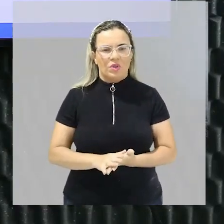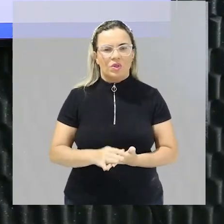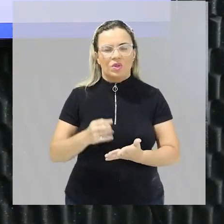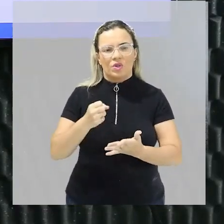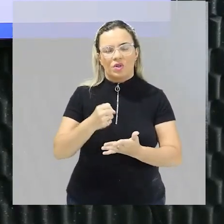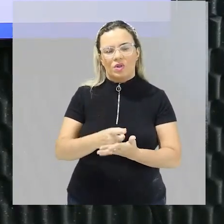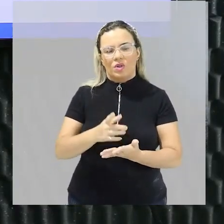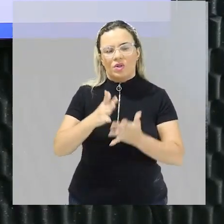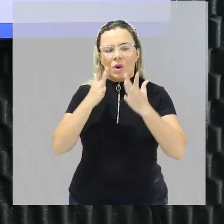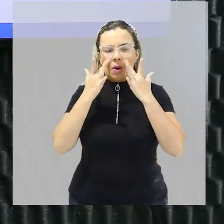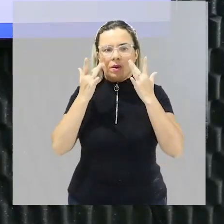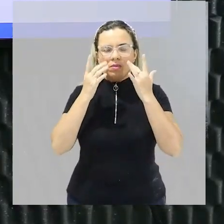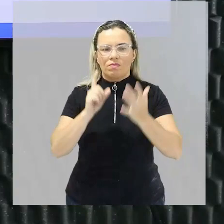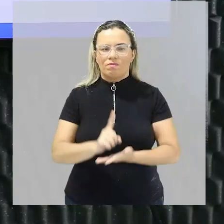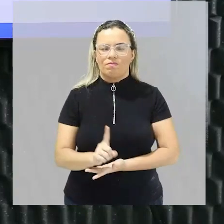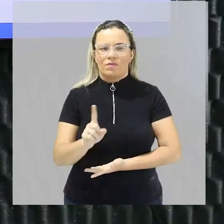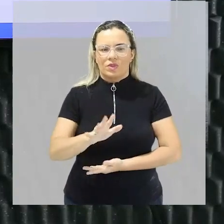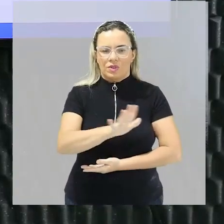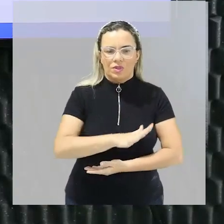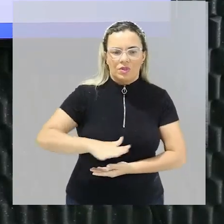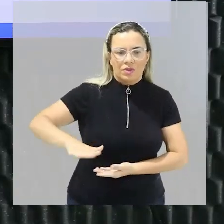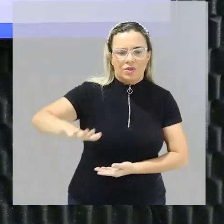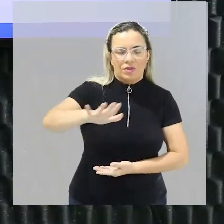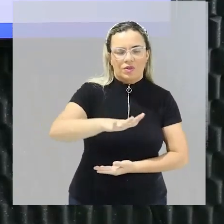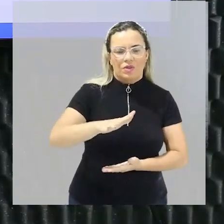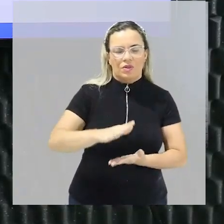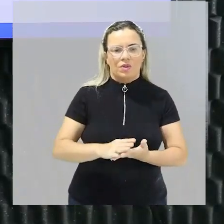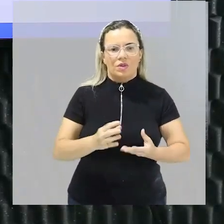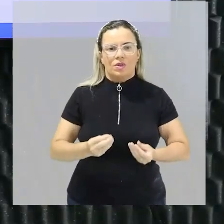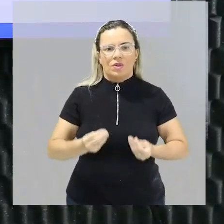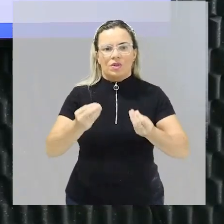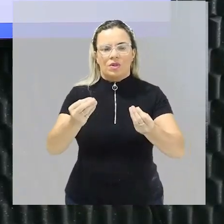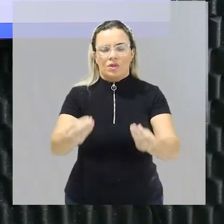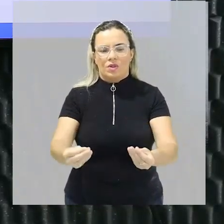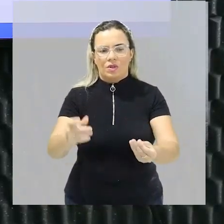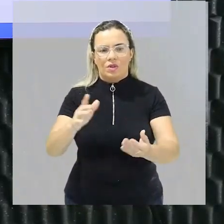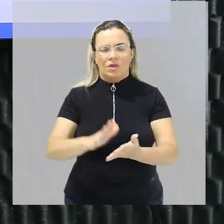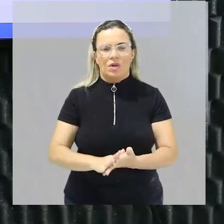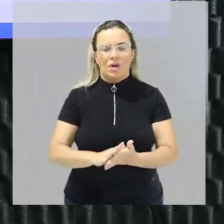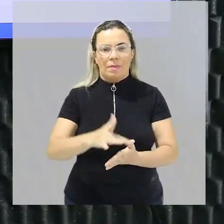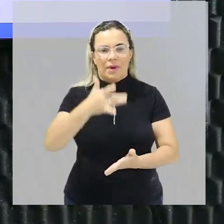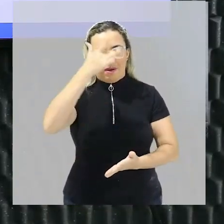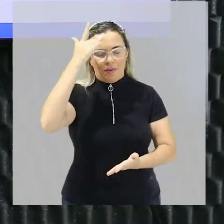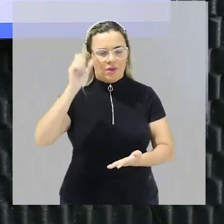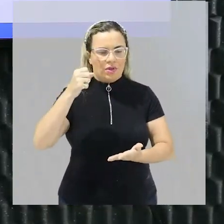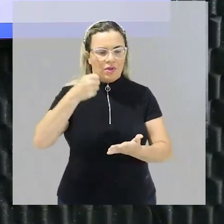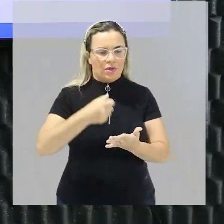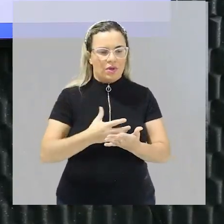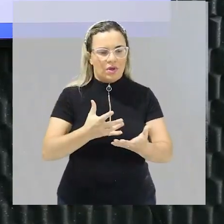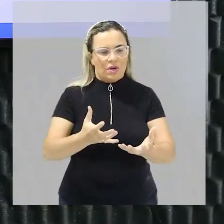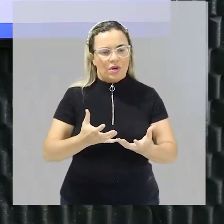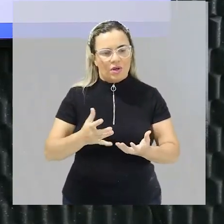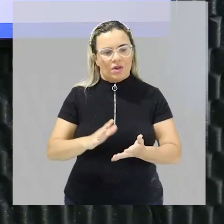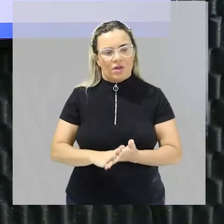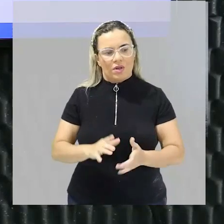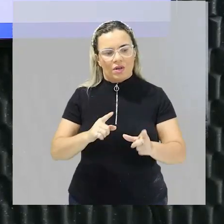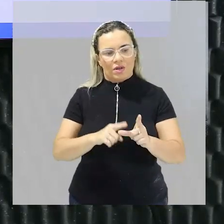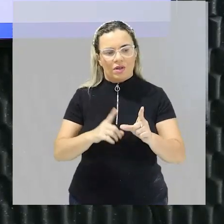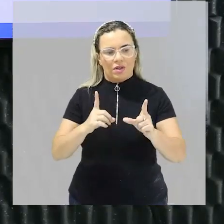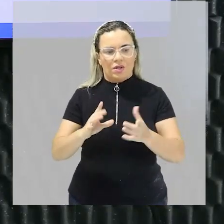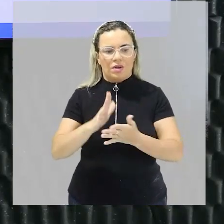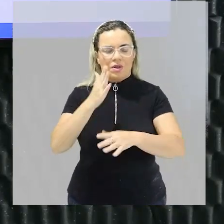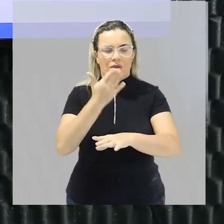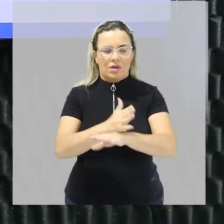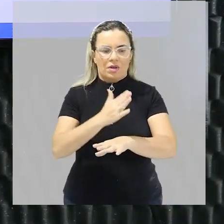consumidor de arte, sim do mercado, em oferecê-lo para ser consumido. Práticas cotidianas do artística também não, porque nós temos